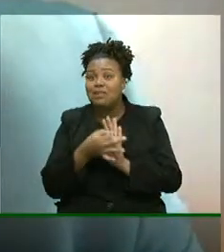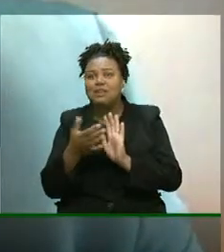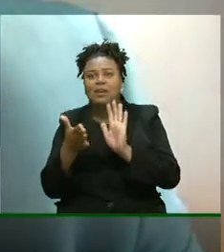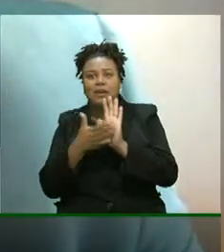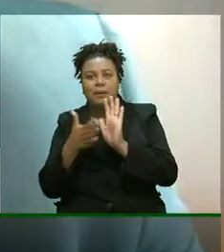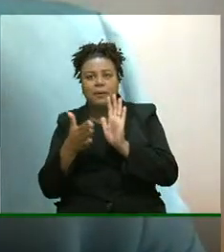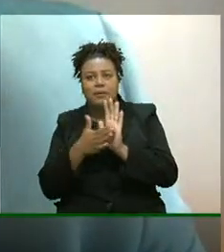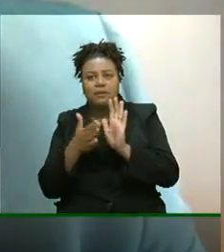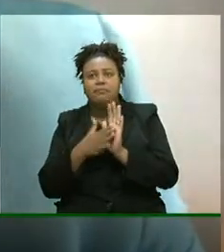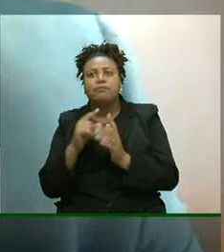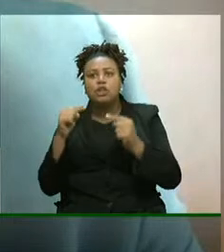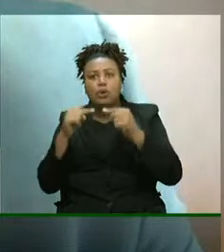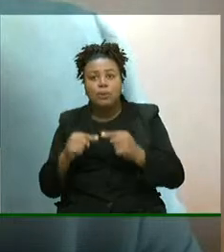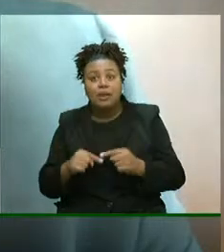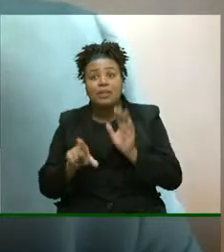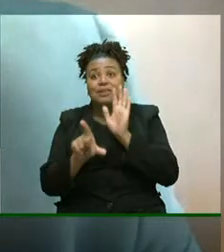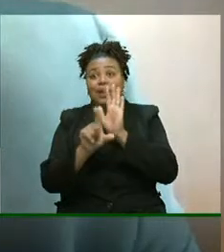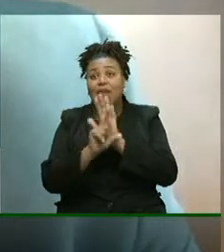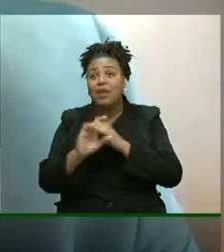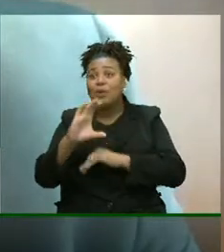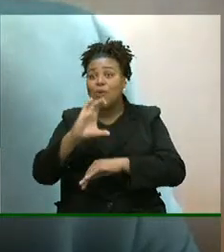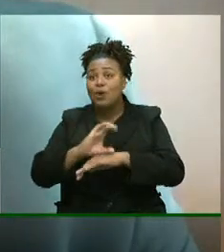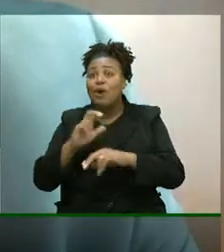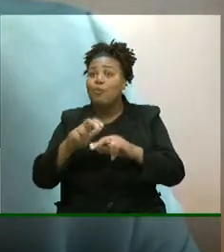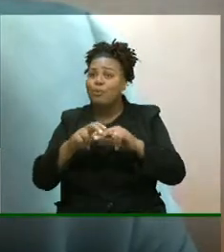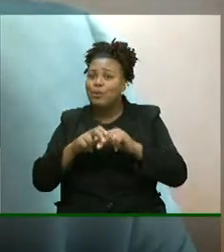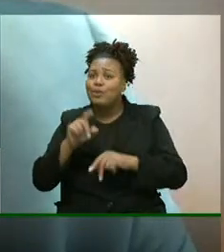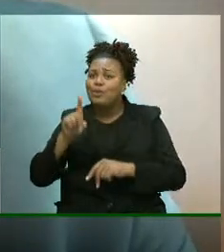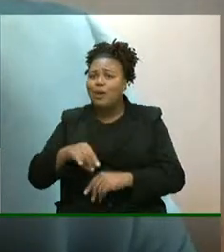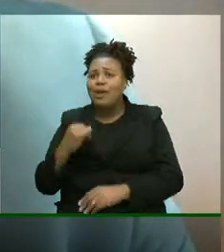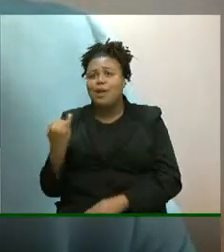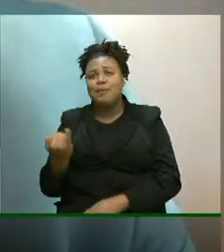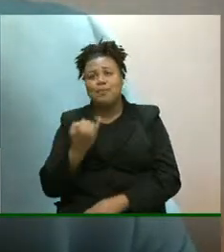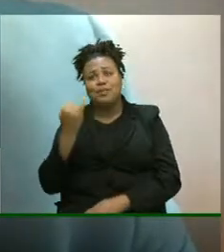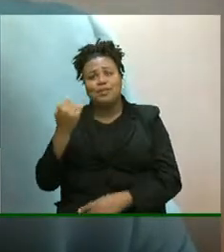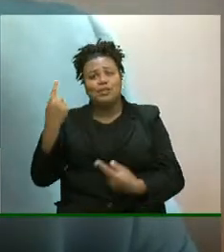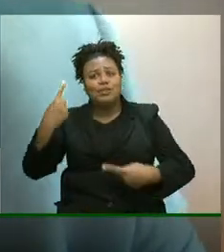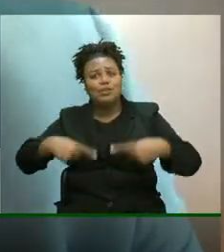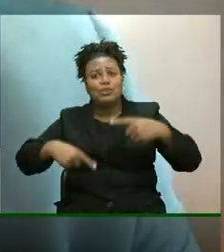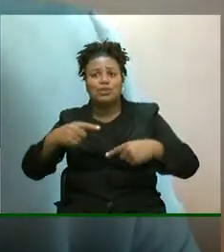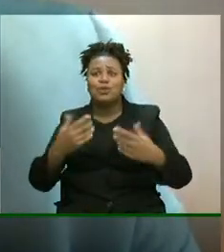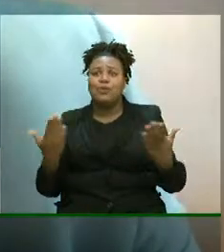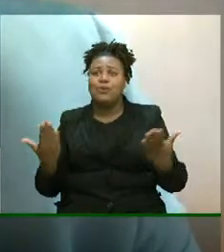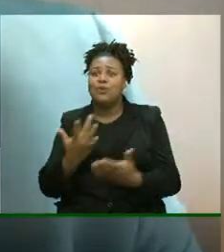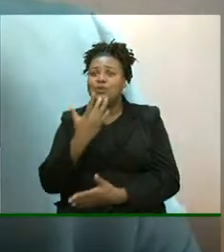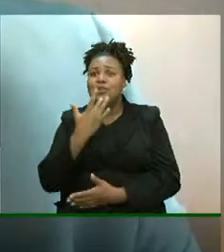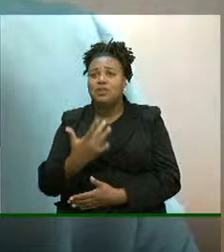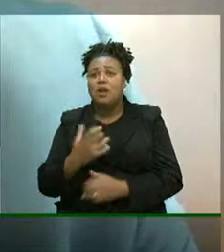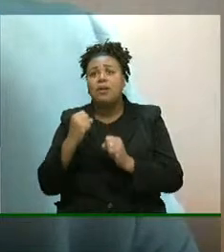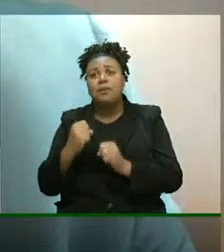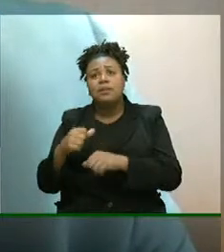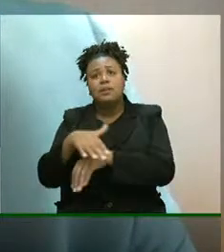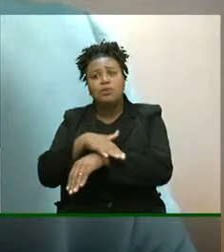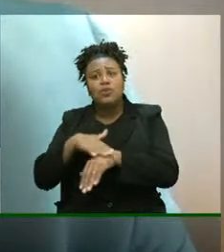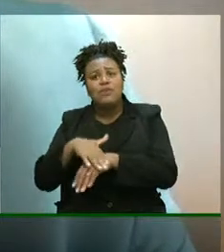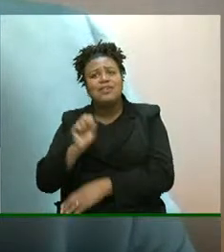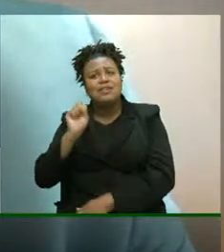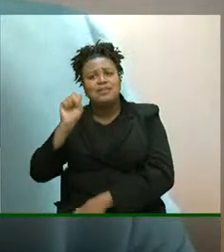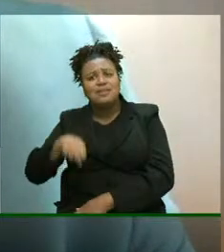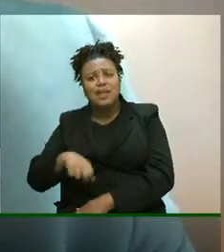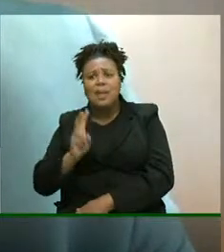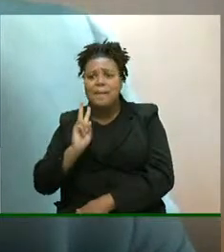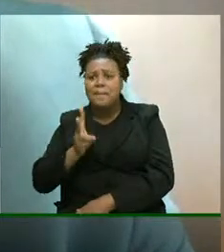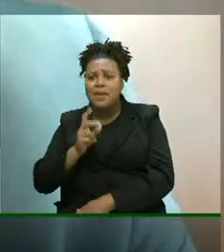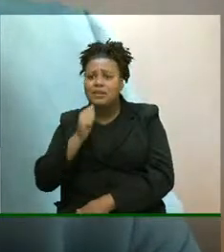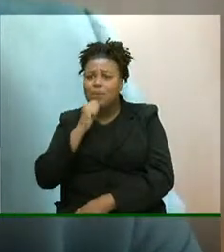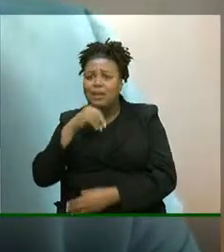propostas constitucionais. Por isso que isso é de suma importância o nosso debate na tarde de hoje, e podemos conversar, sim, mesmo que estejam